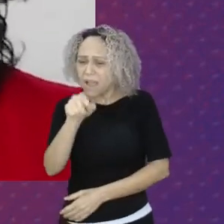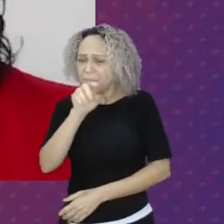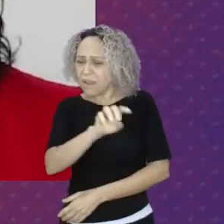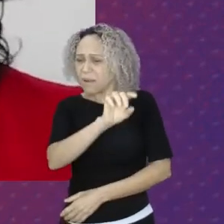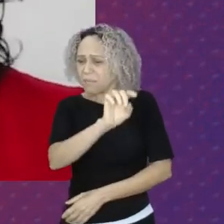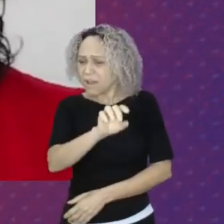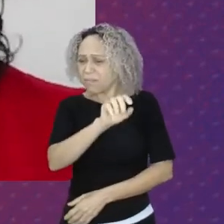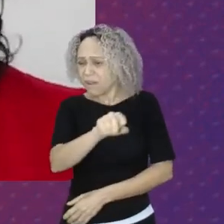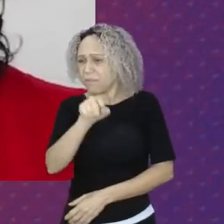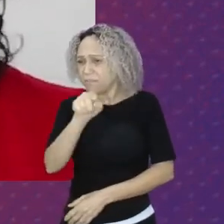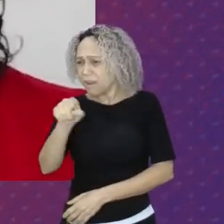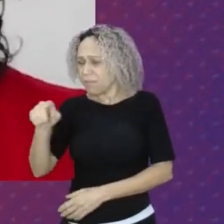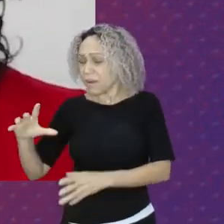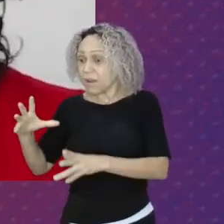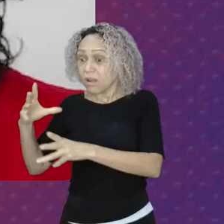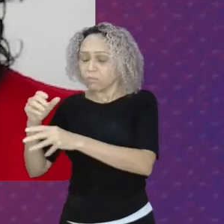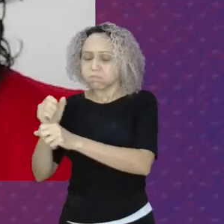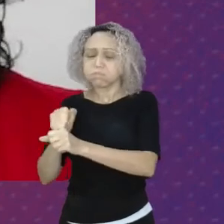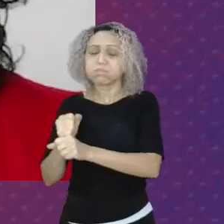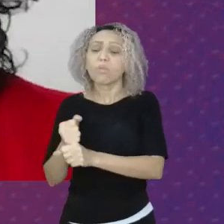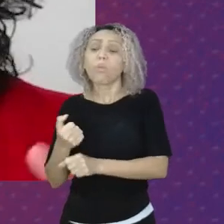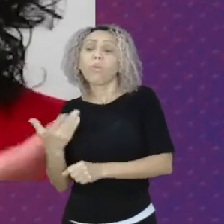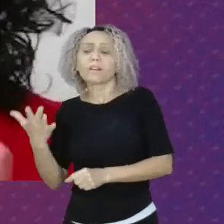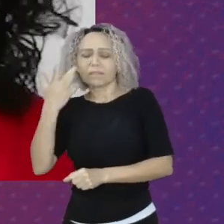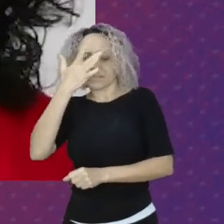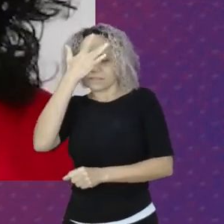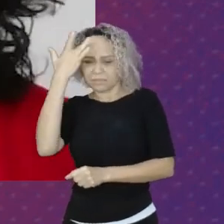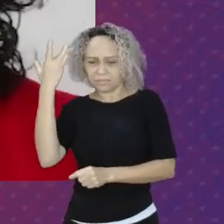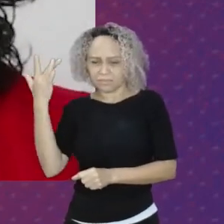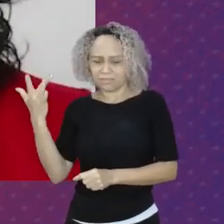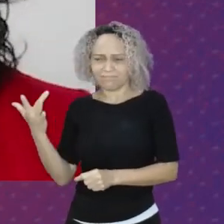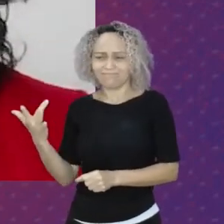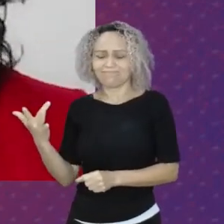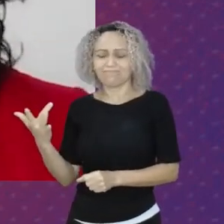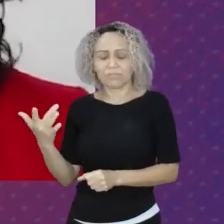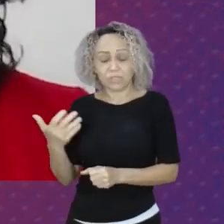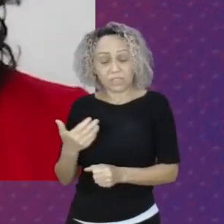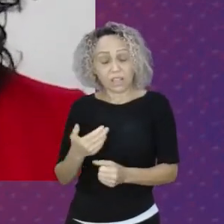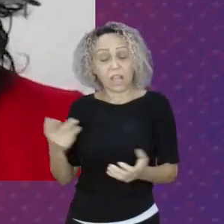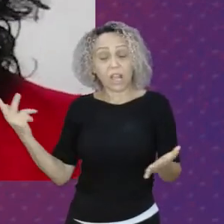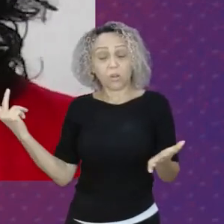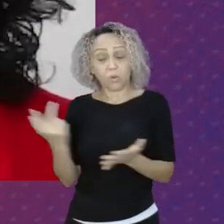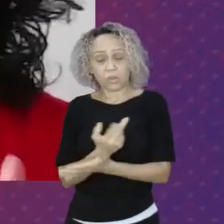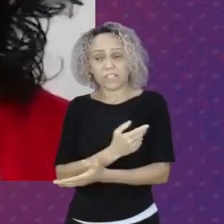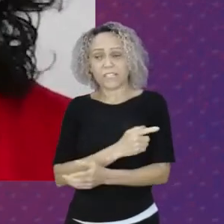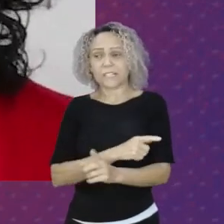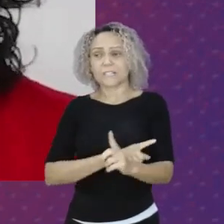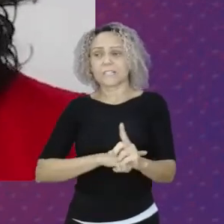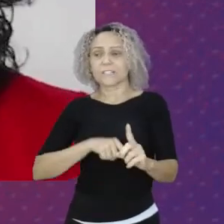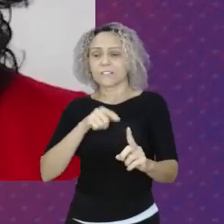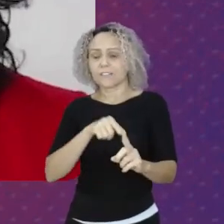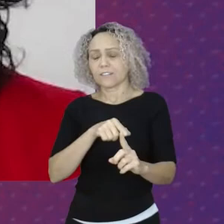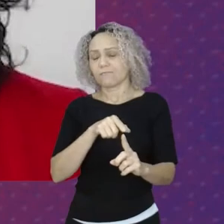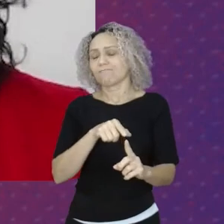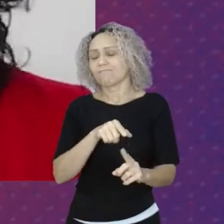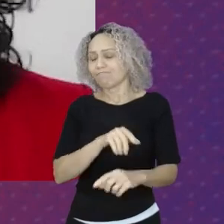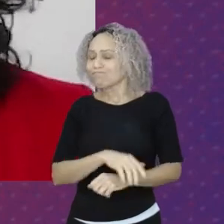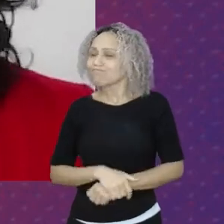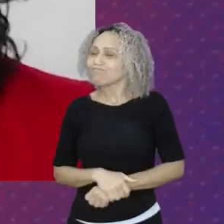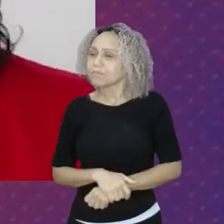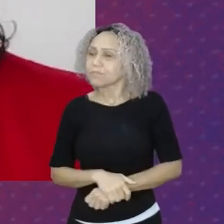de violência no município. Chegando, então, essa comunicação ao Conselho